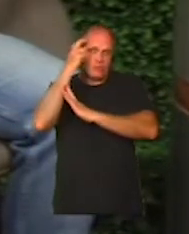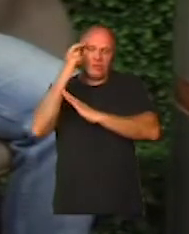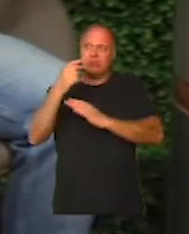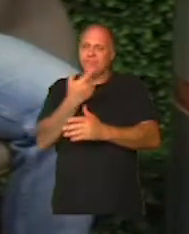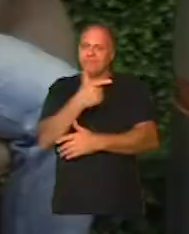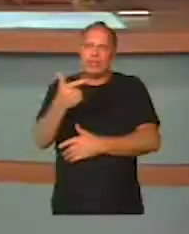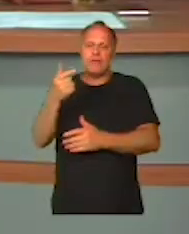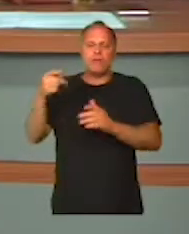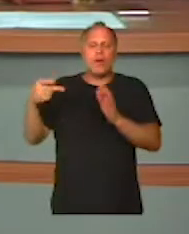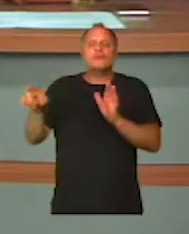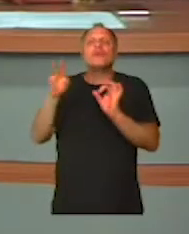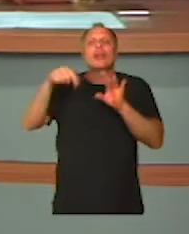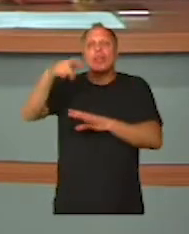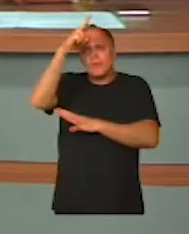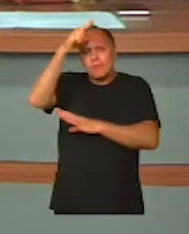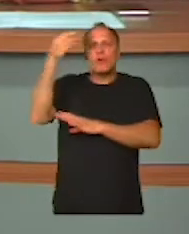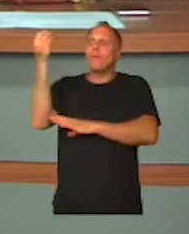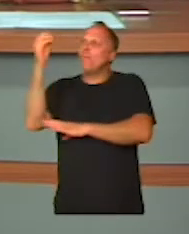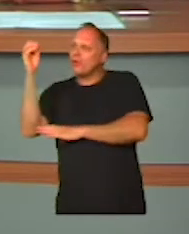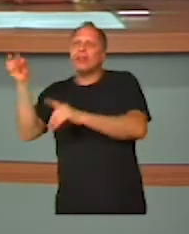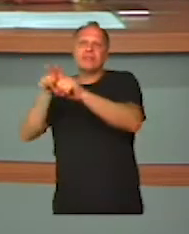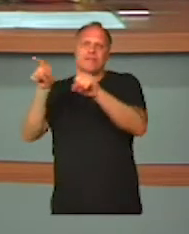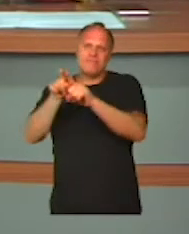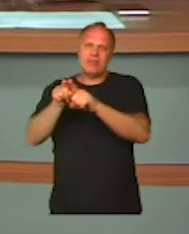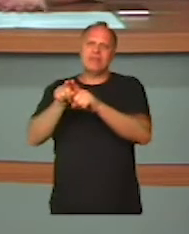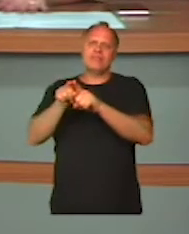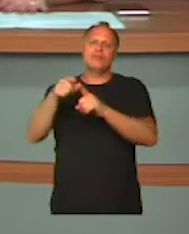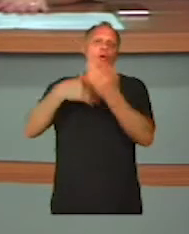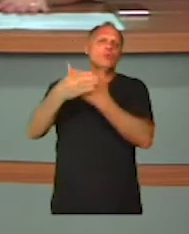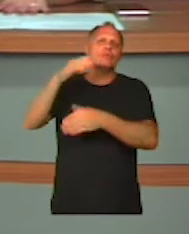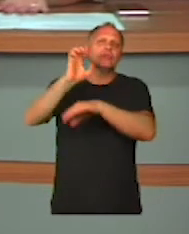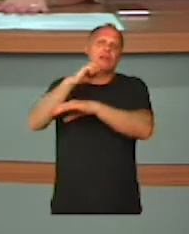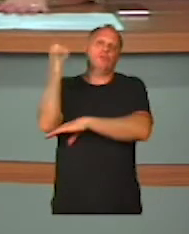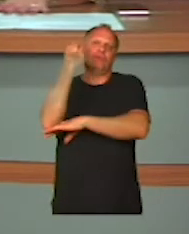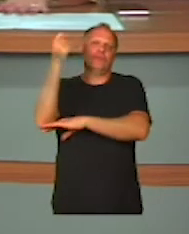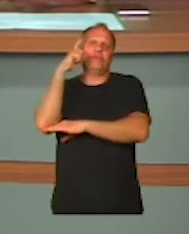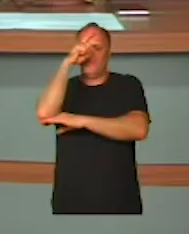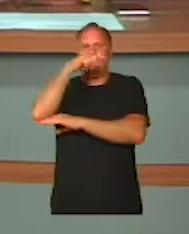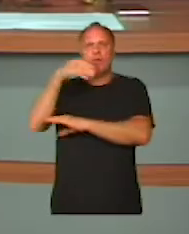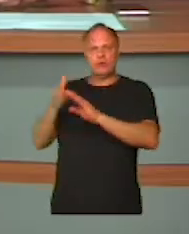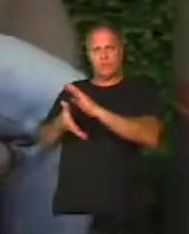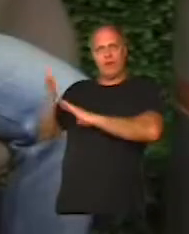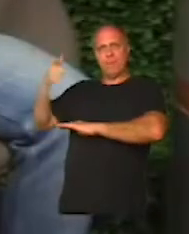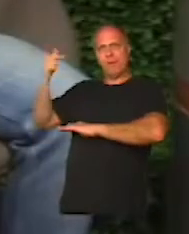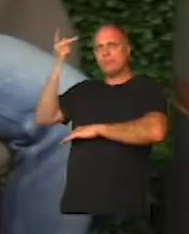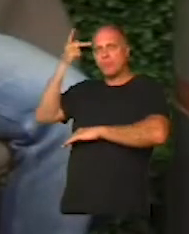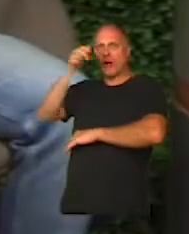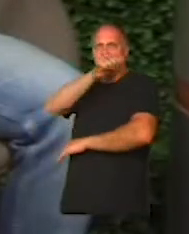só Novo Hamburgo, Porto Alegre. Não só Novo Hamburgo, né? Em outros lugares também. No Rio Grande do Sul é difícil, né? Agora você vai para São Paulo, Rio, já a coisa muda,